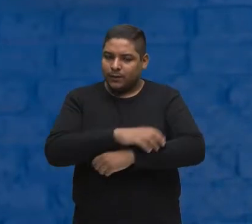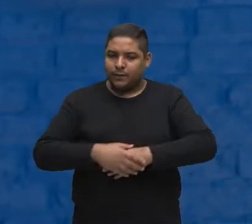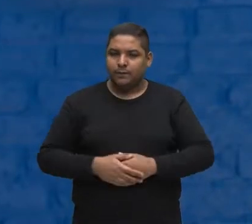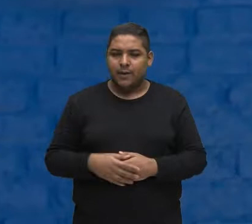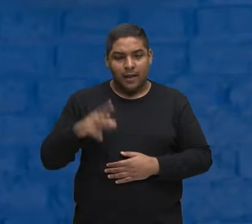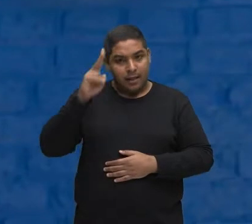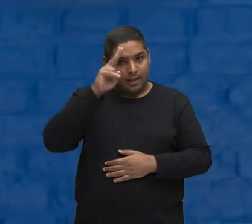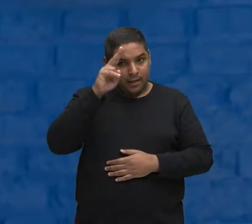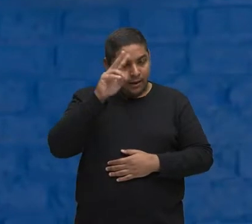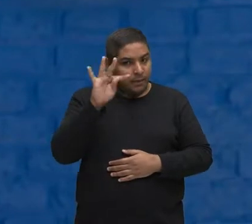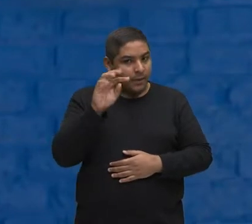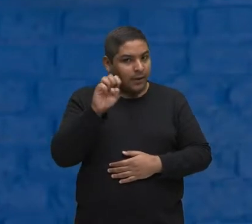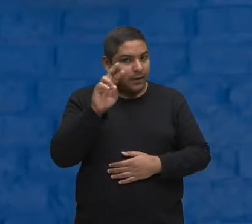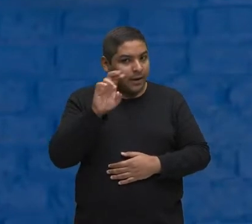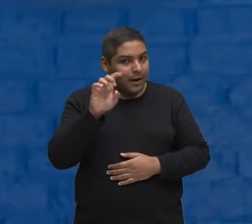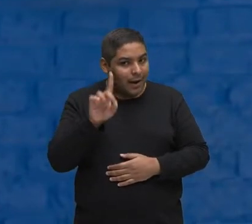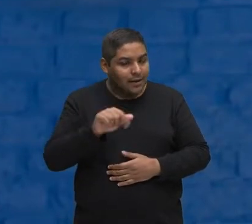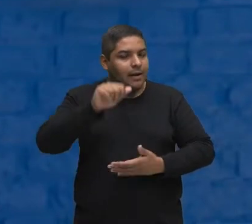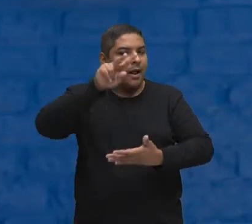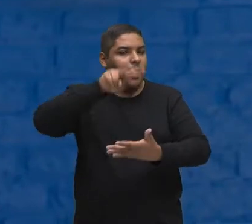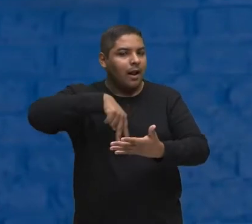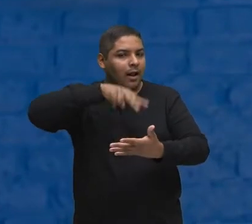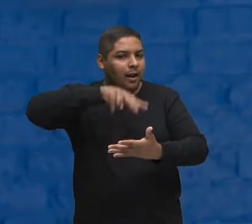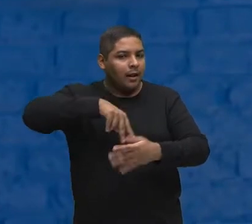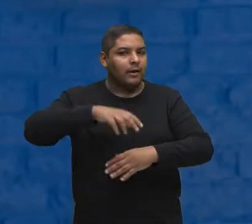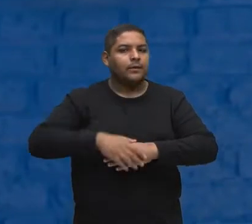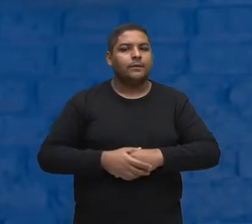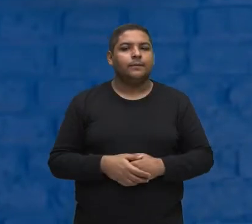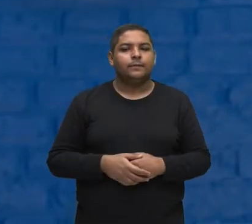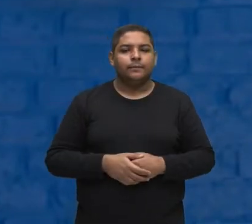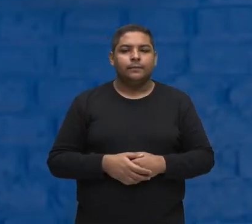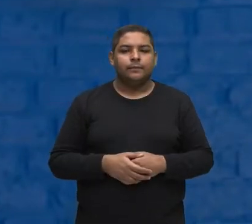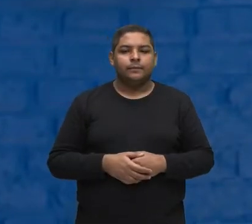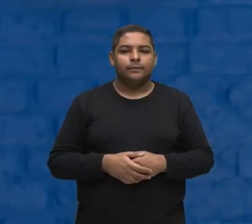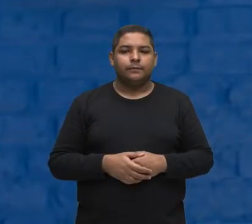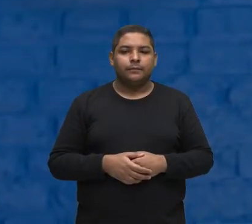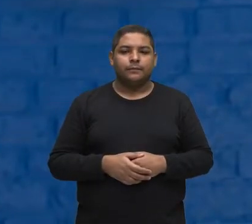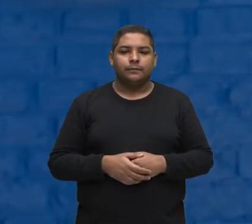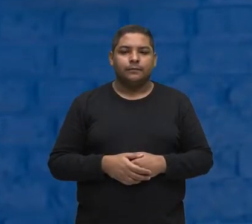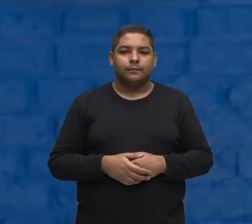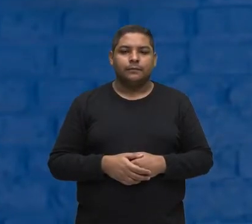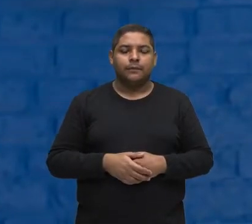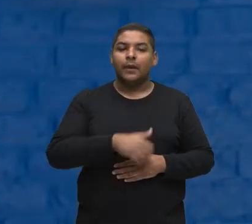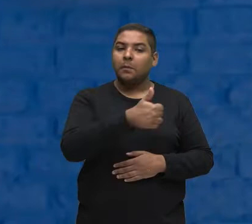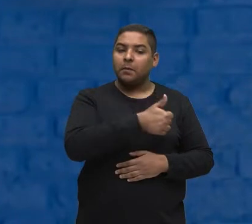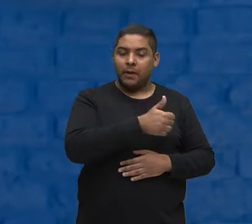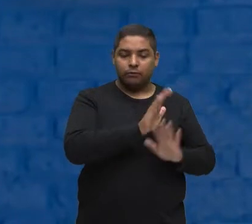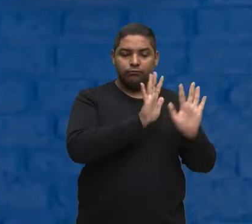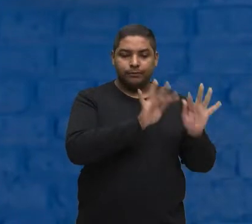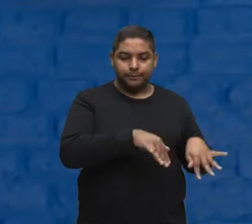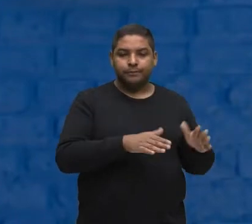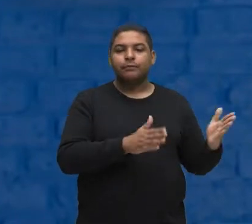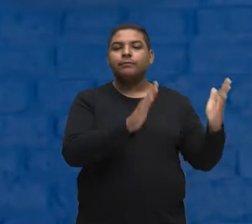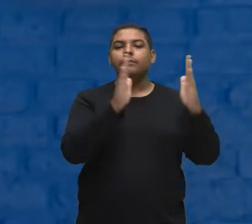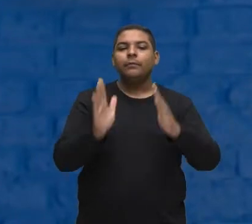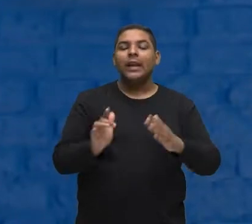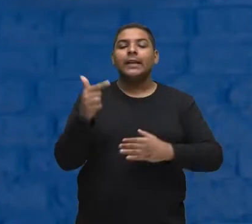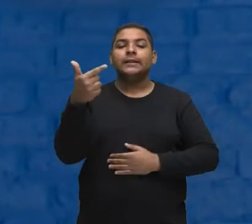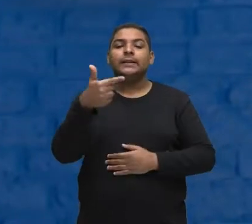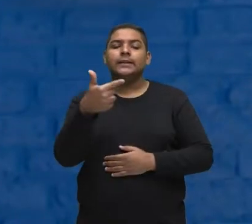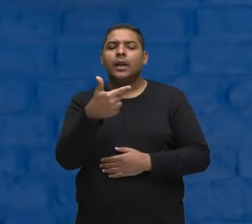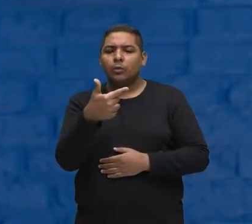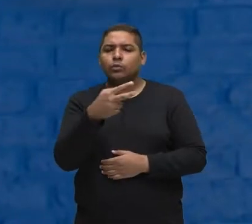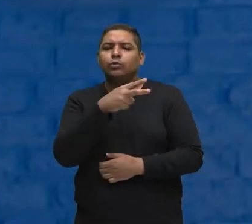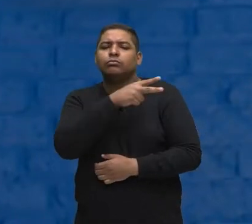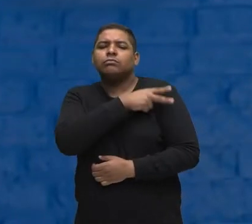professora Tereza? É ela que está lendo a ficha dele. Então, ela vai ler a ficha do 1º ano. Beleza. Vamos para a ficha do 2º ano. O que